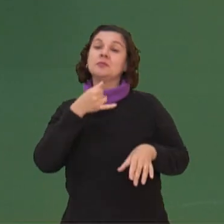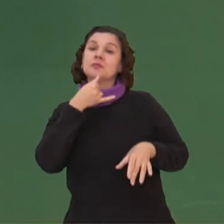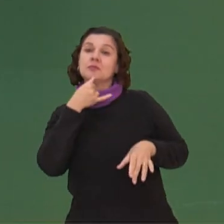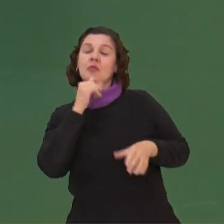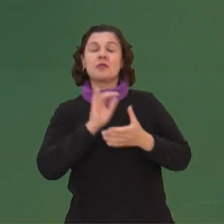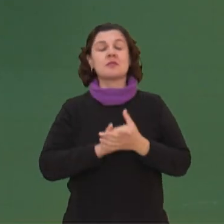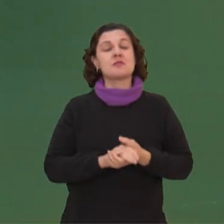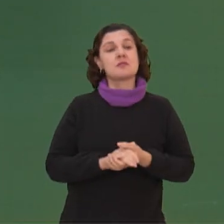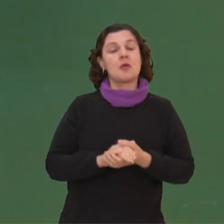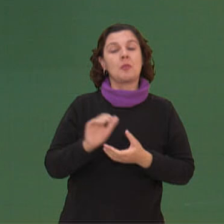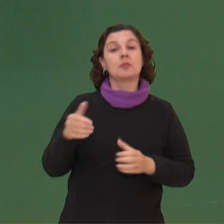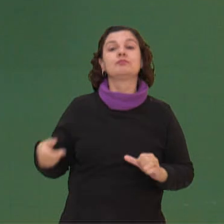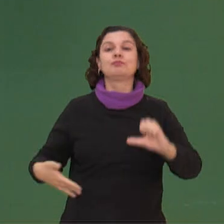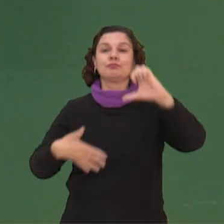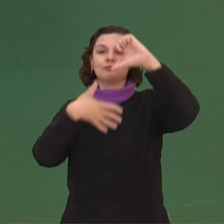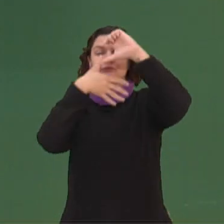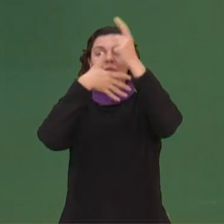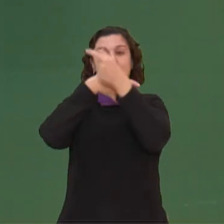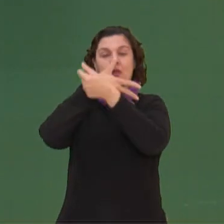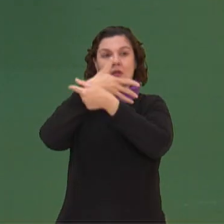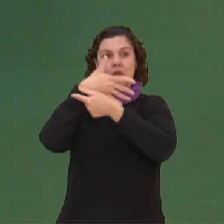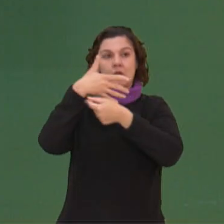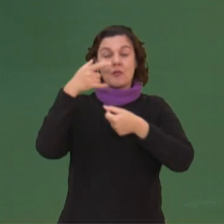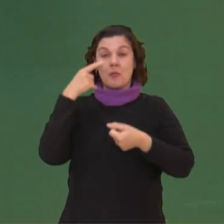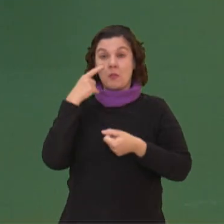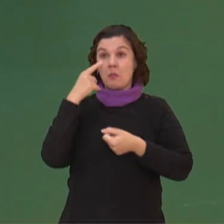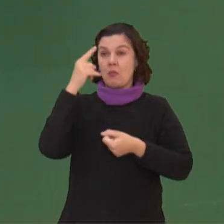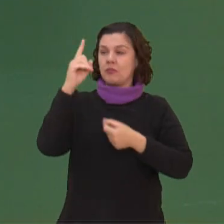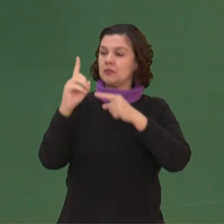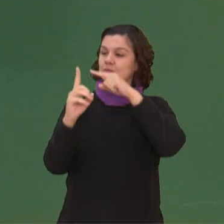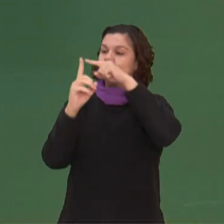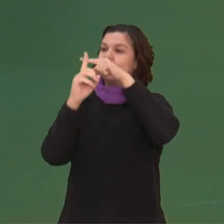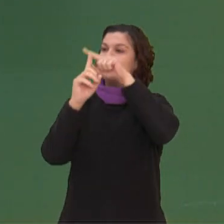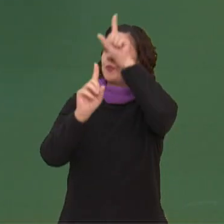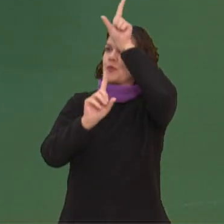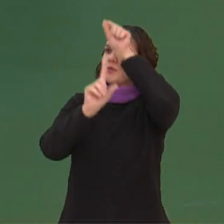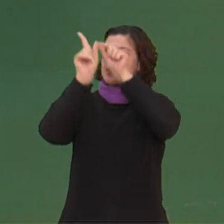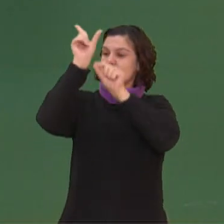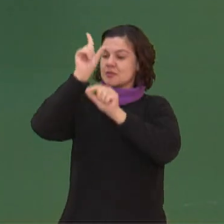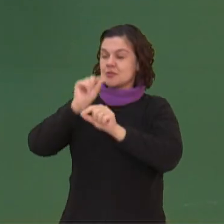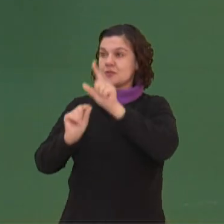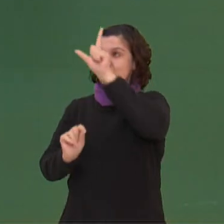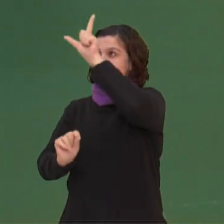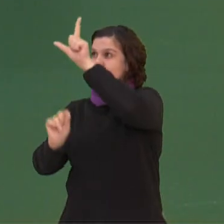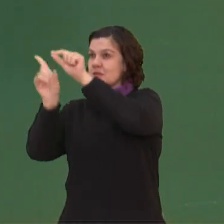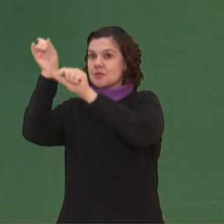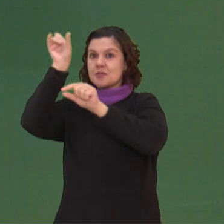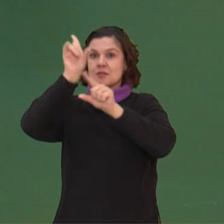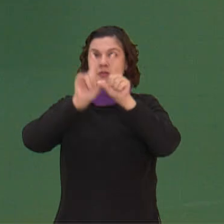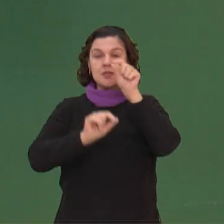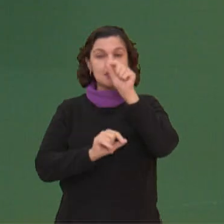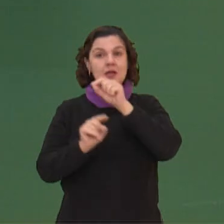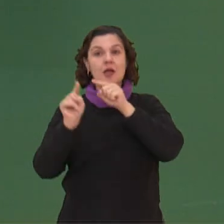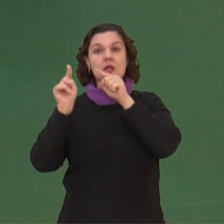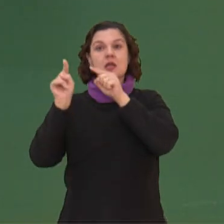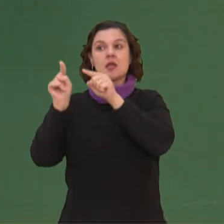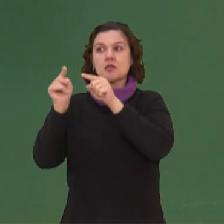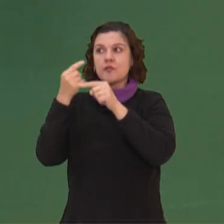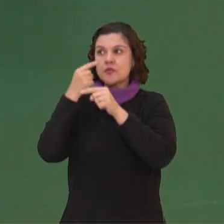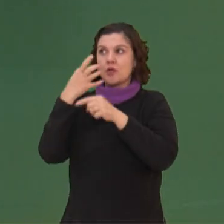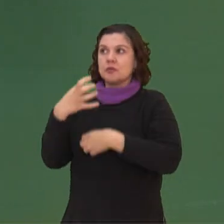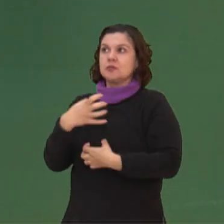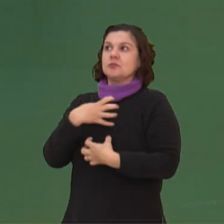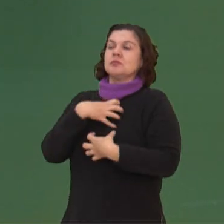tem ali o Cruzeiro do Sul. Isto é uma forma de criar